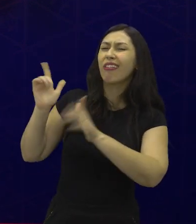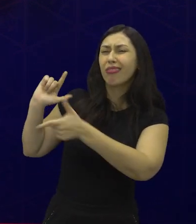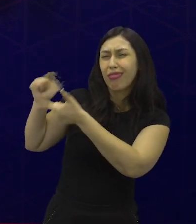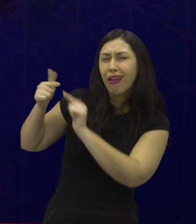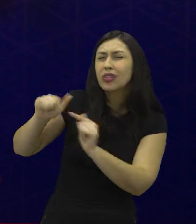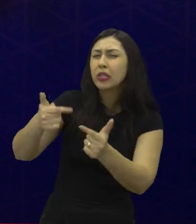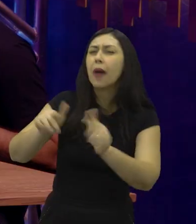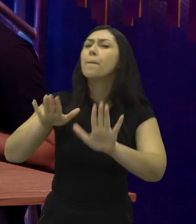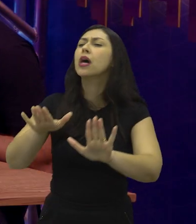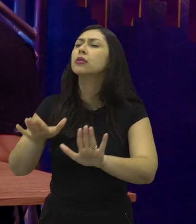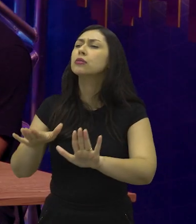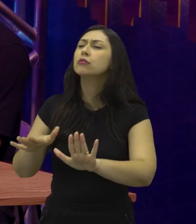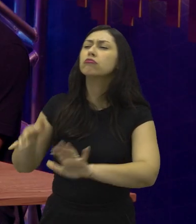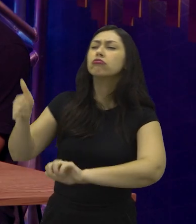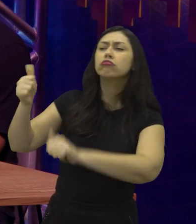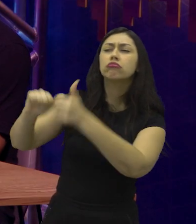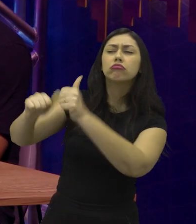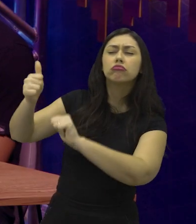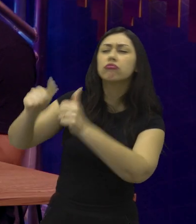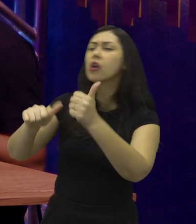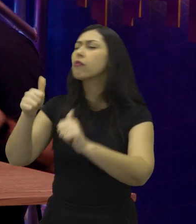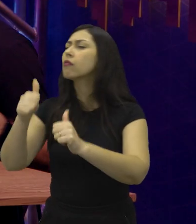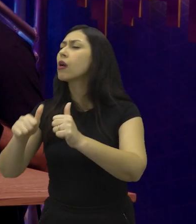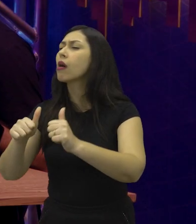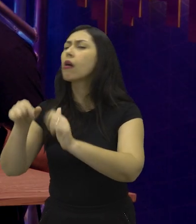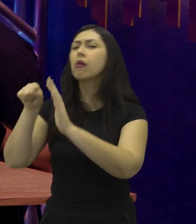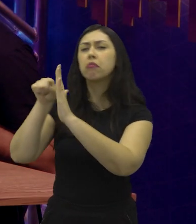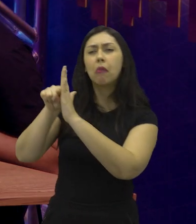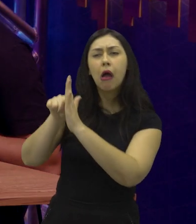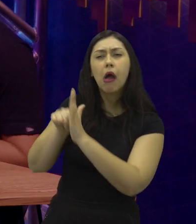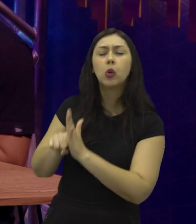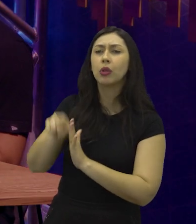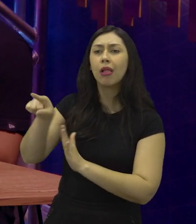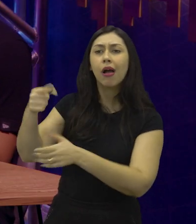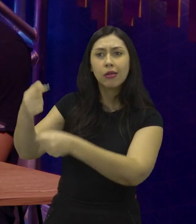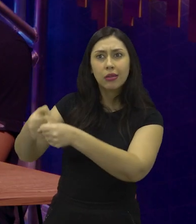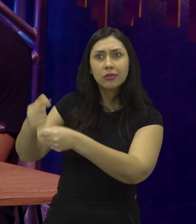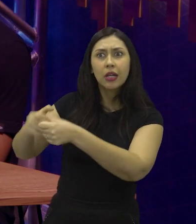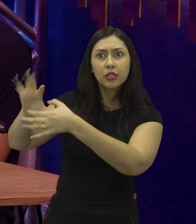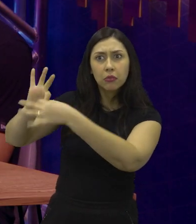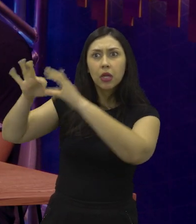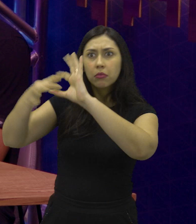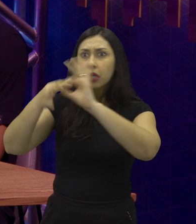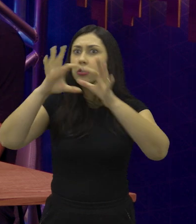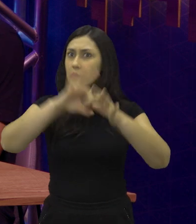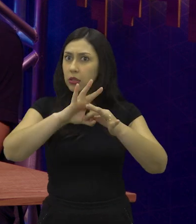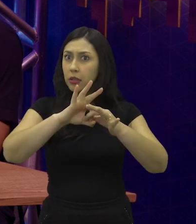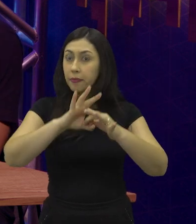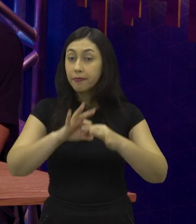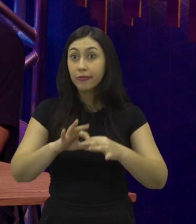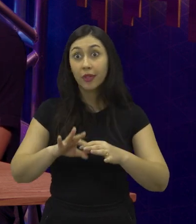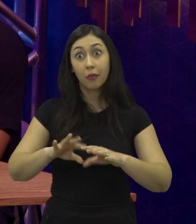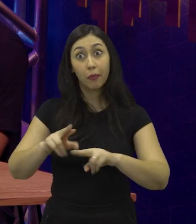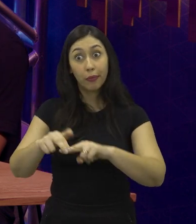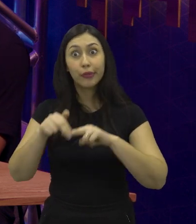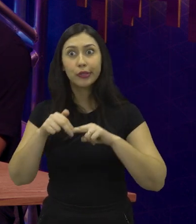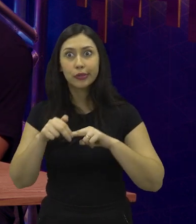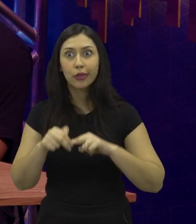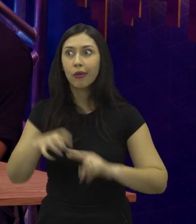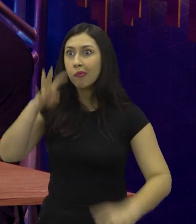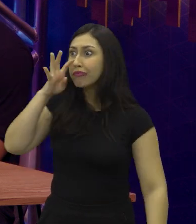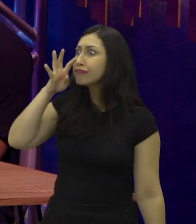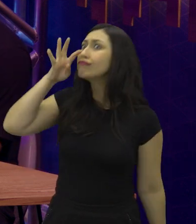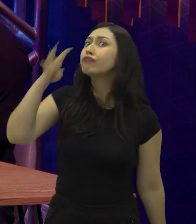ali, comuns da comunidade ateniense. Uhum. E aí ele foi